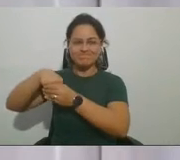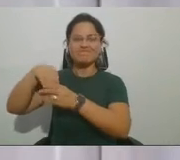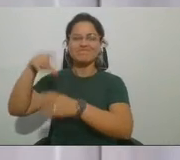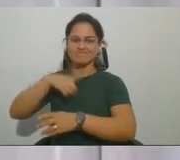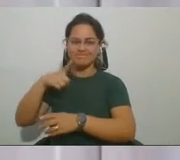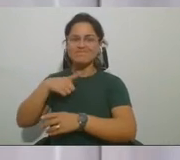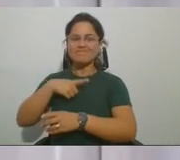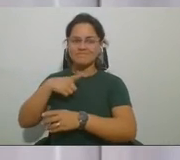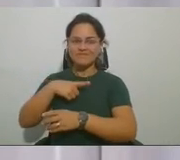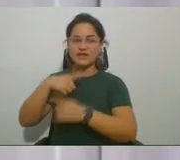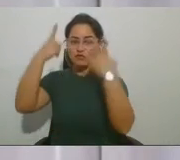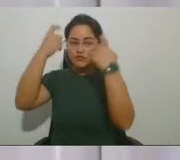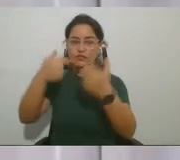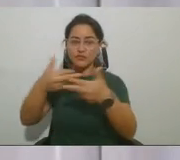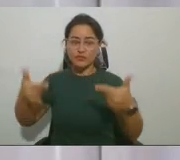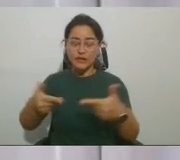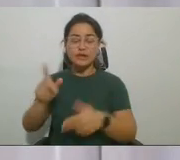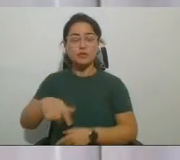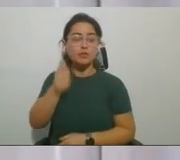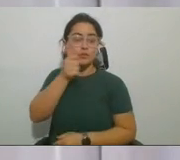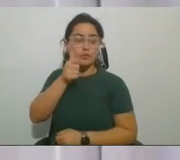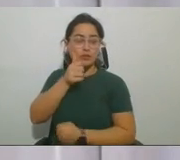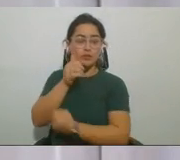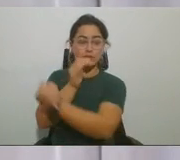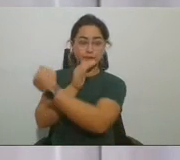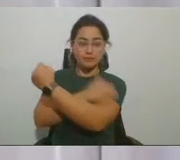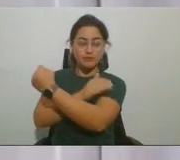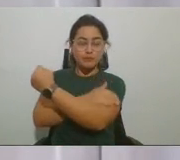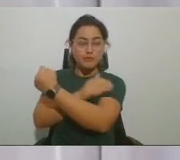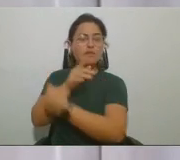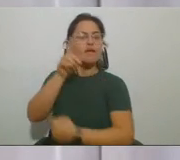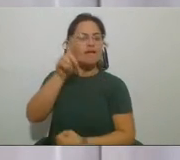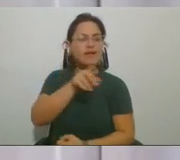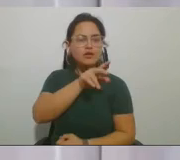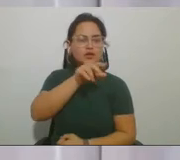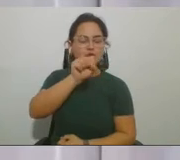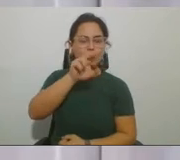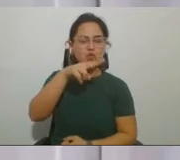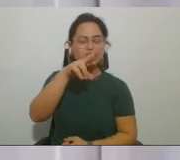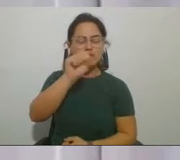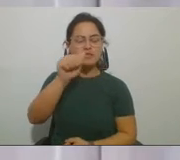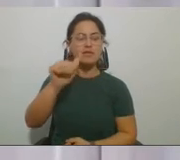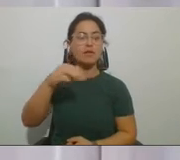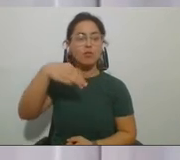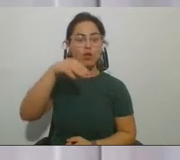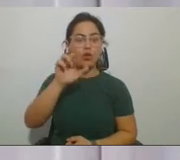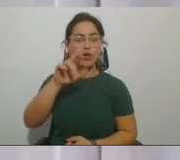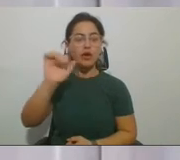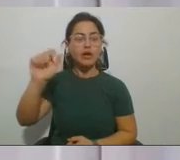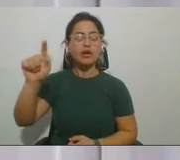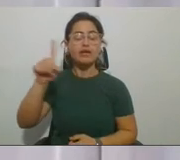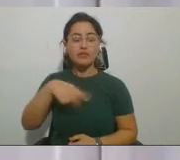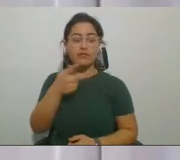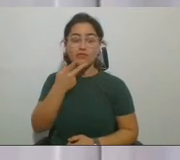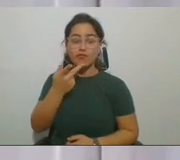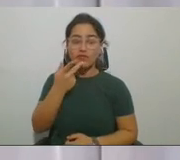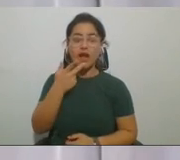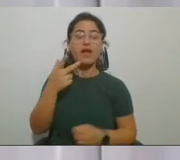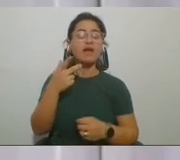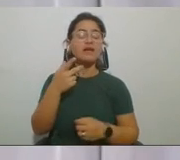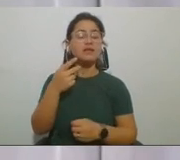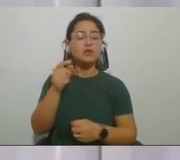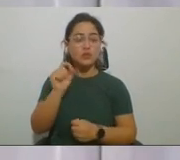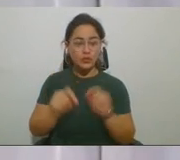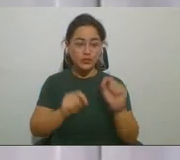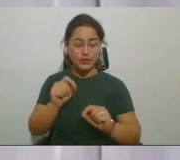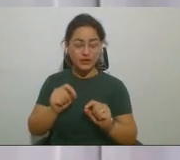feminista radical liberal, Susan Moyer, costumava dizer que o lugar mais perverso para a